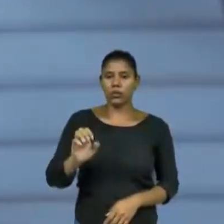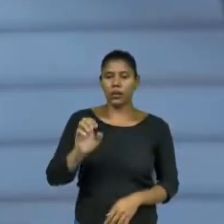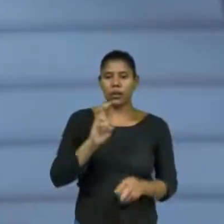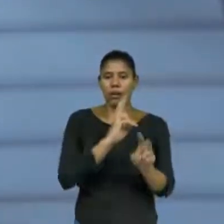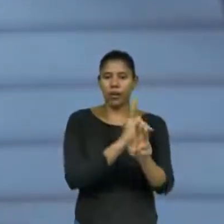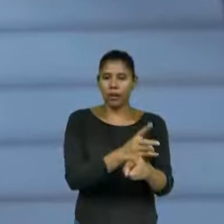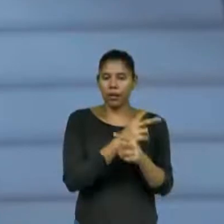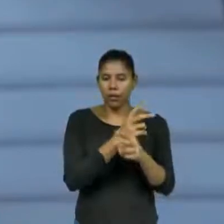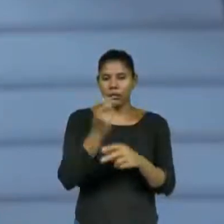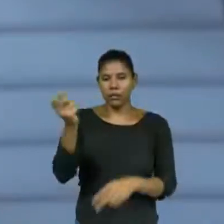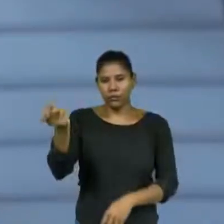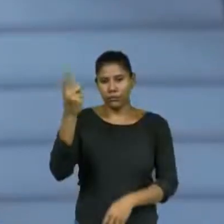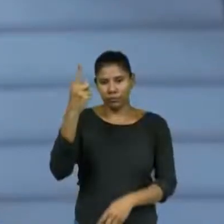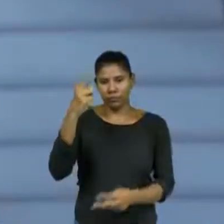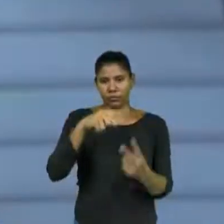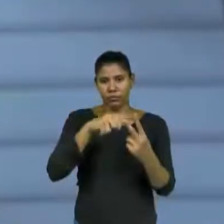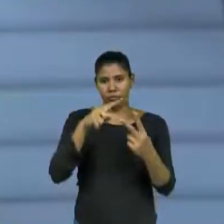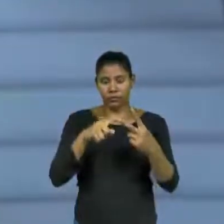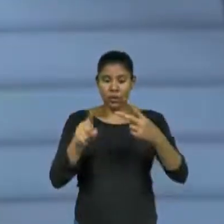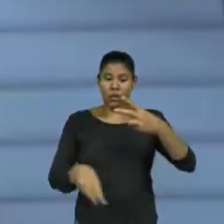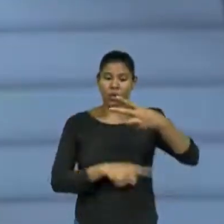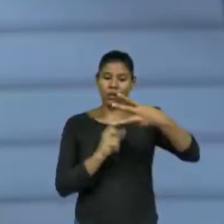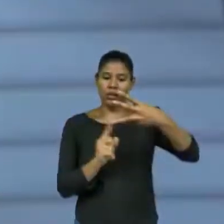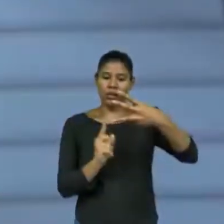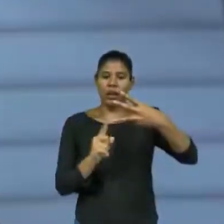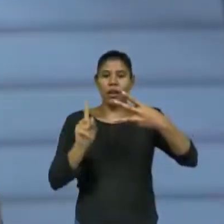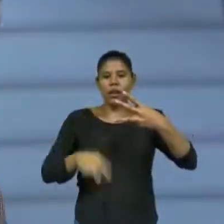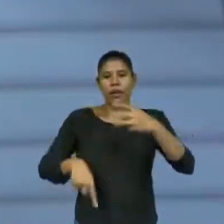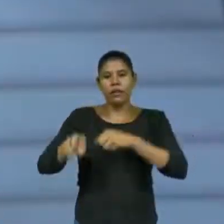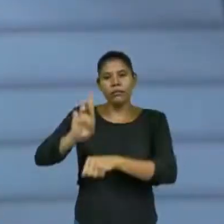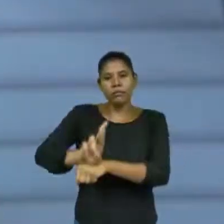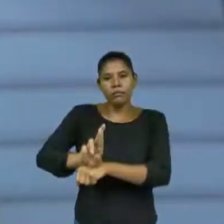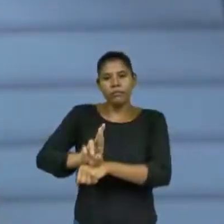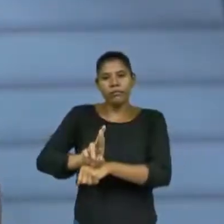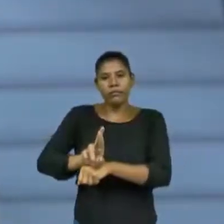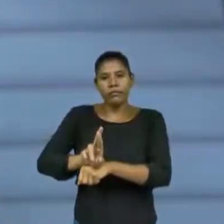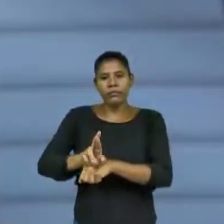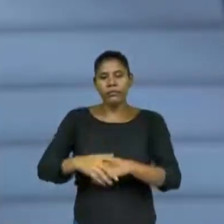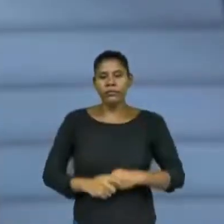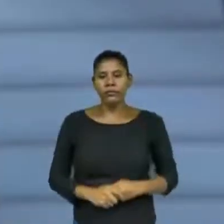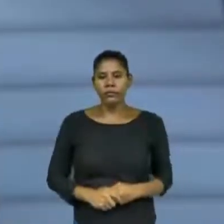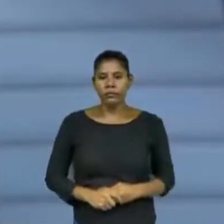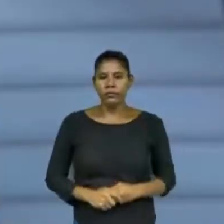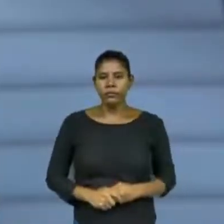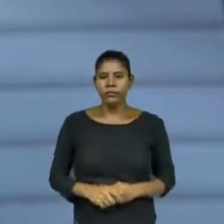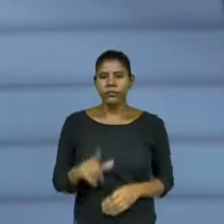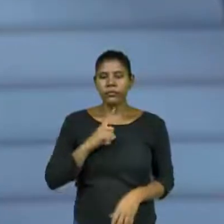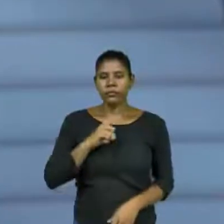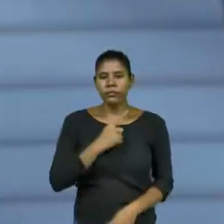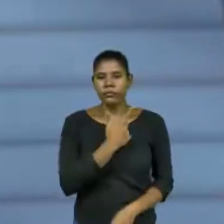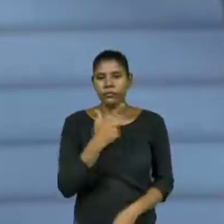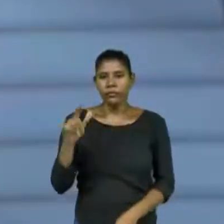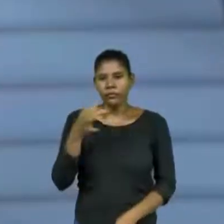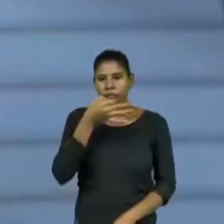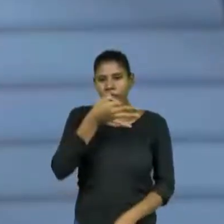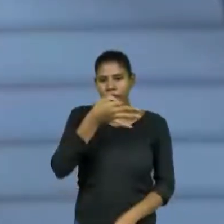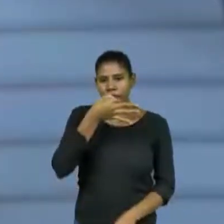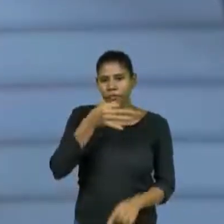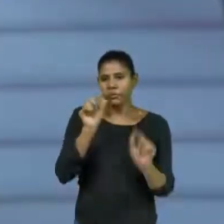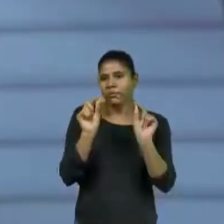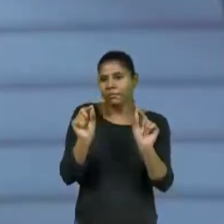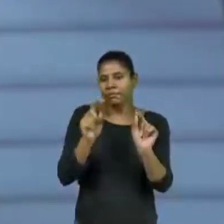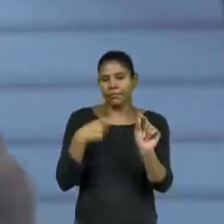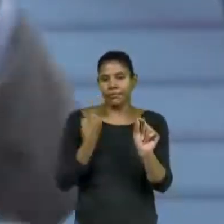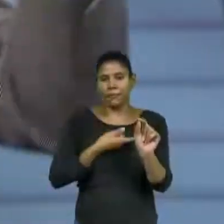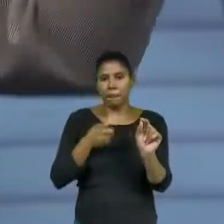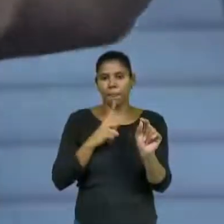aquela instantaneamente, e a bateria é o nosso reservatório. Mas tem mais um outro argumento, viu, Renato, que é o seguinte: nós